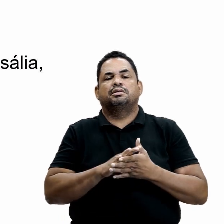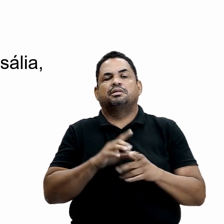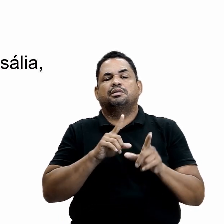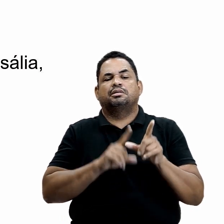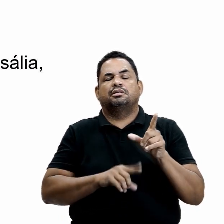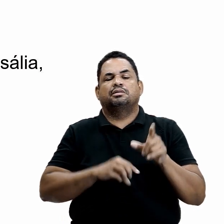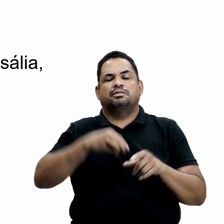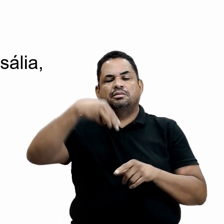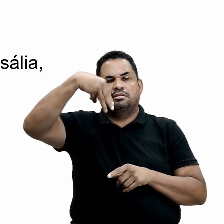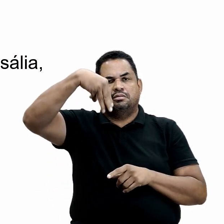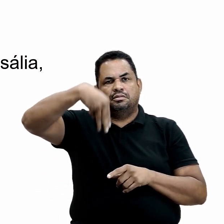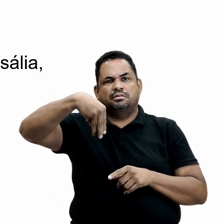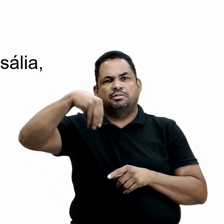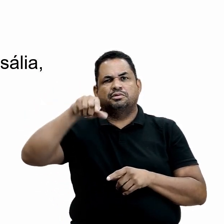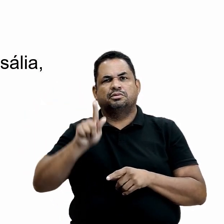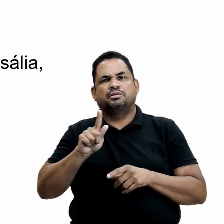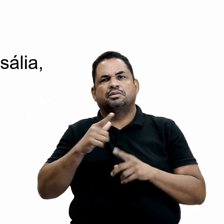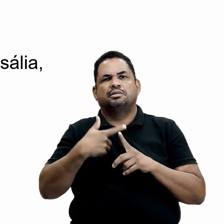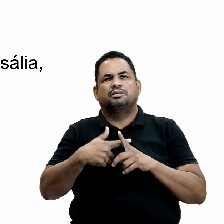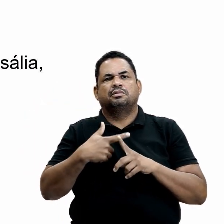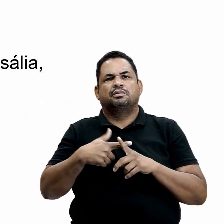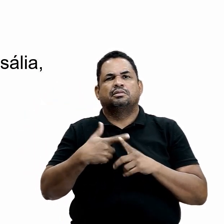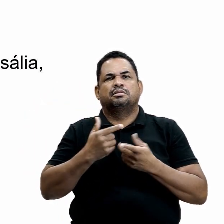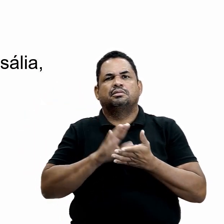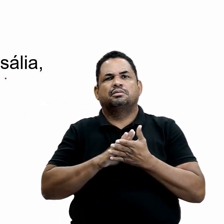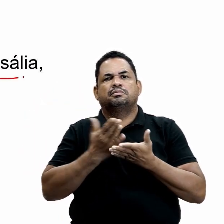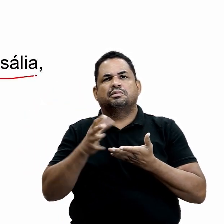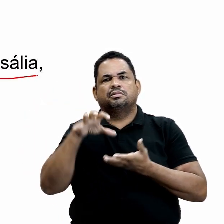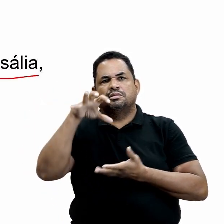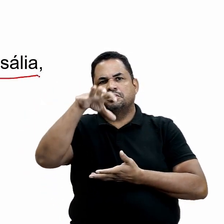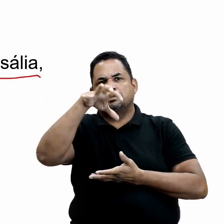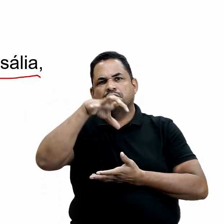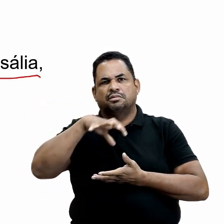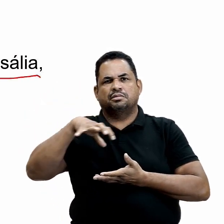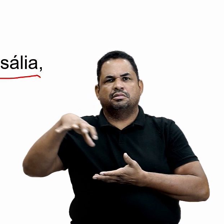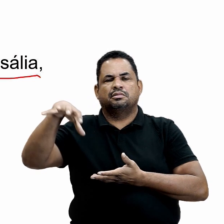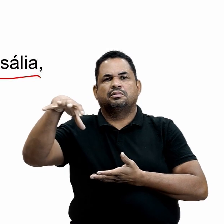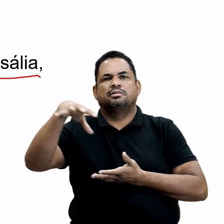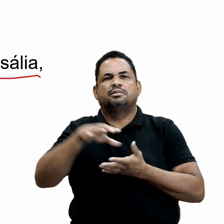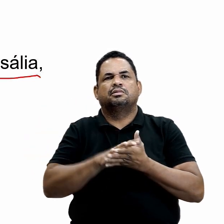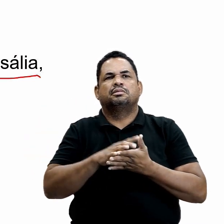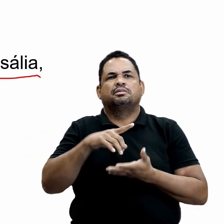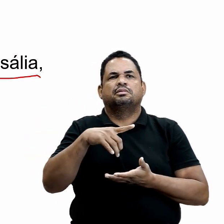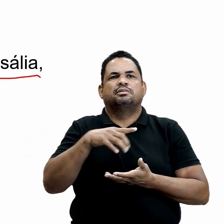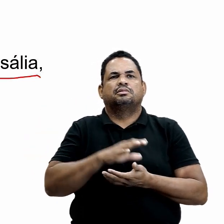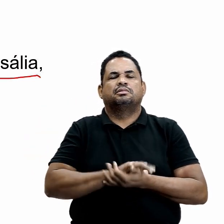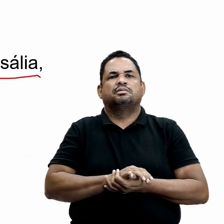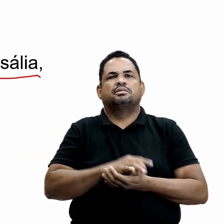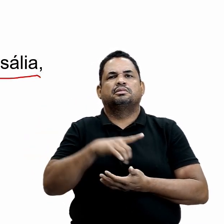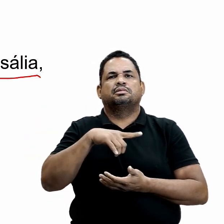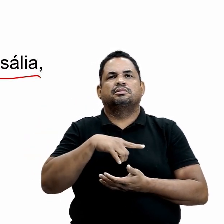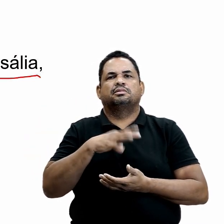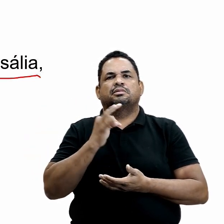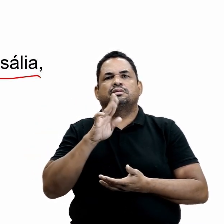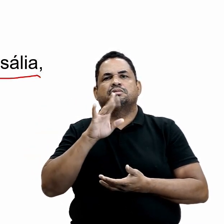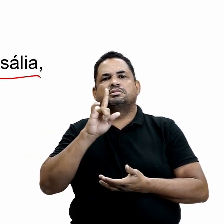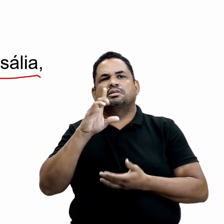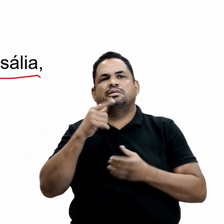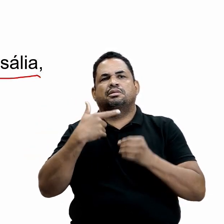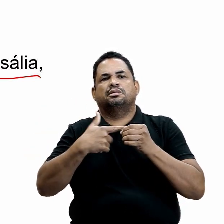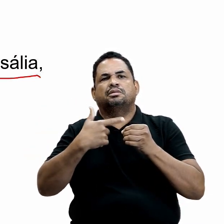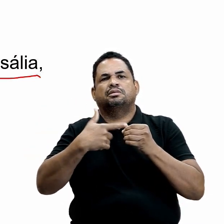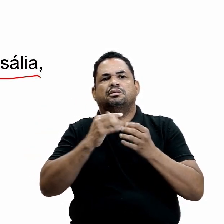que Mg? Porque faz referência à região de Tessália, chamado em